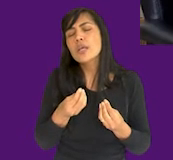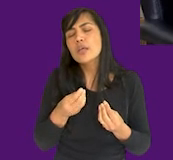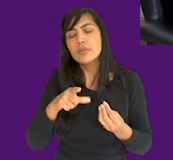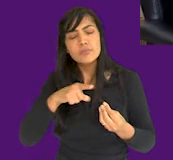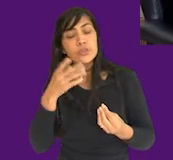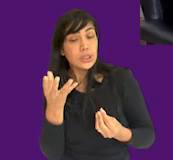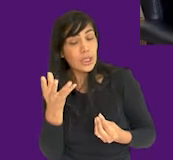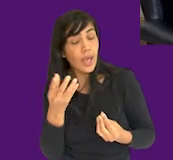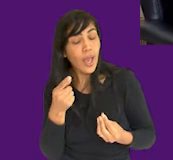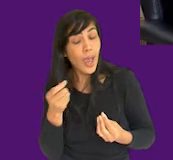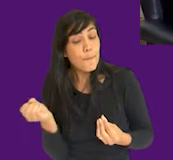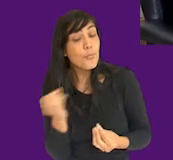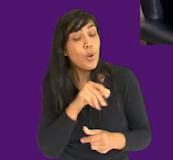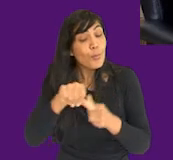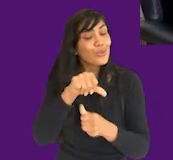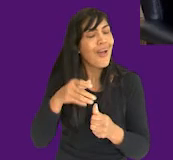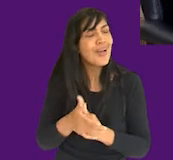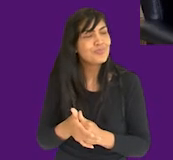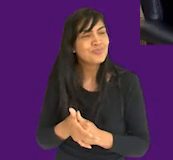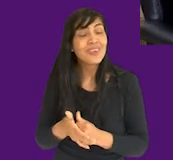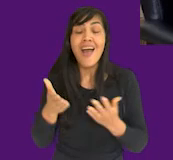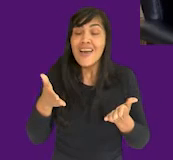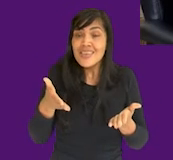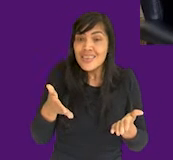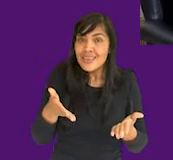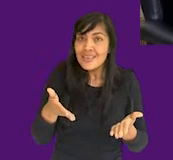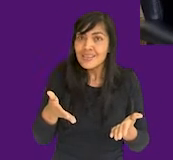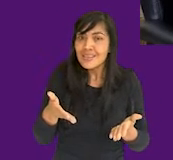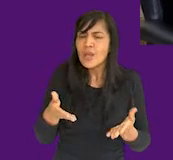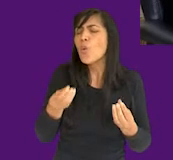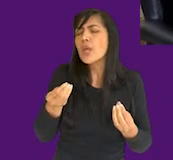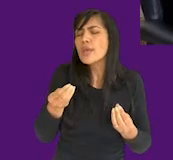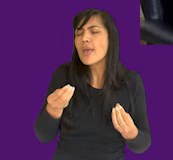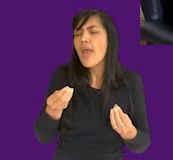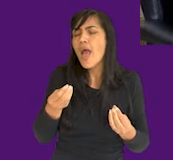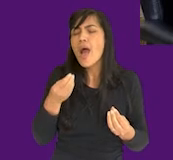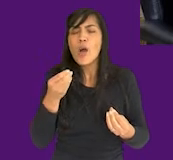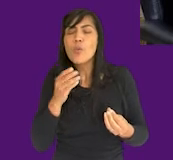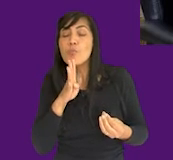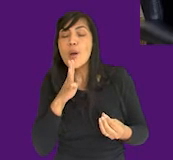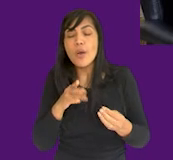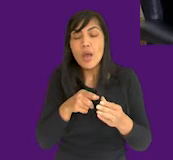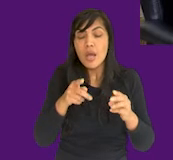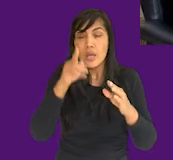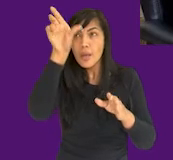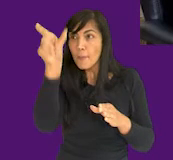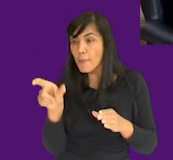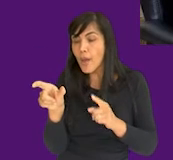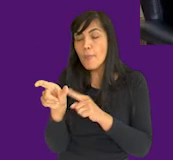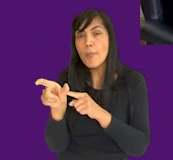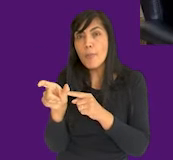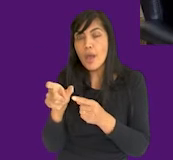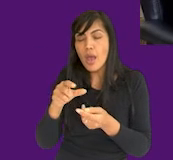pergunta por que que você quer a novata Qual que é o caso para inovação qual que é essa lacuna de crescimento e qual que é o